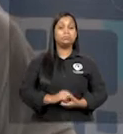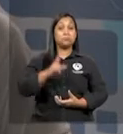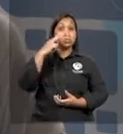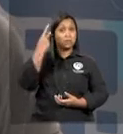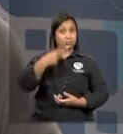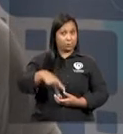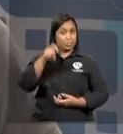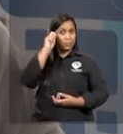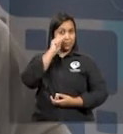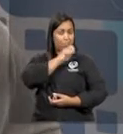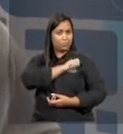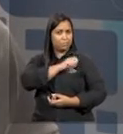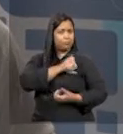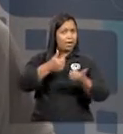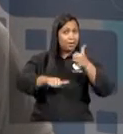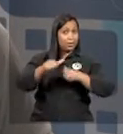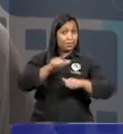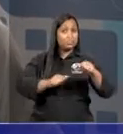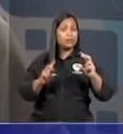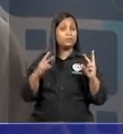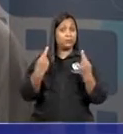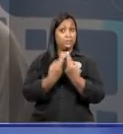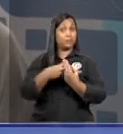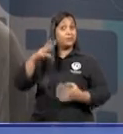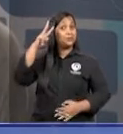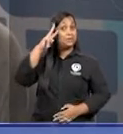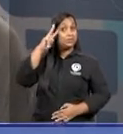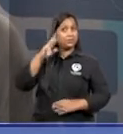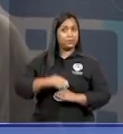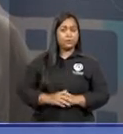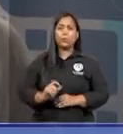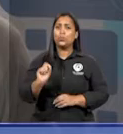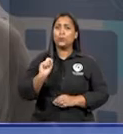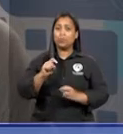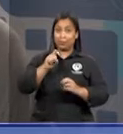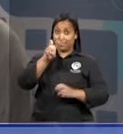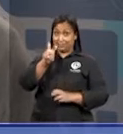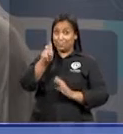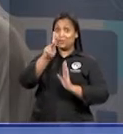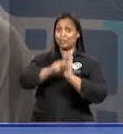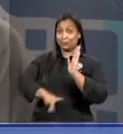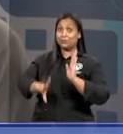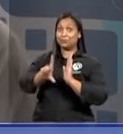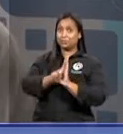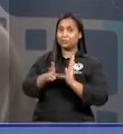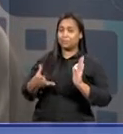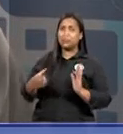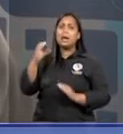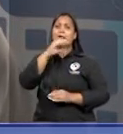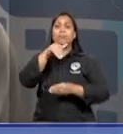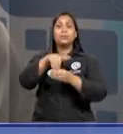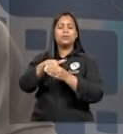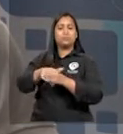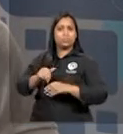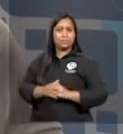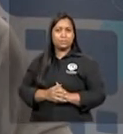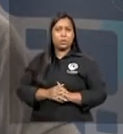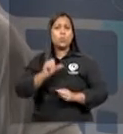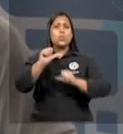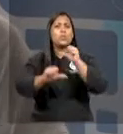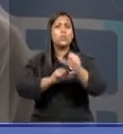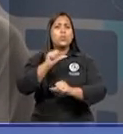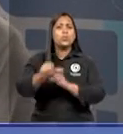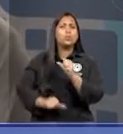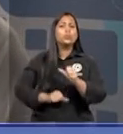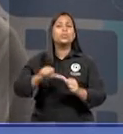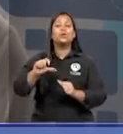os vereadores de Rio Preto analisam na sessão desta terça-feira cinco projetos em regime de urgência que alteram